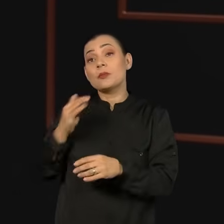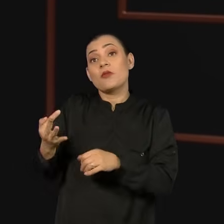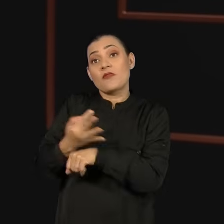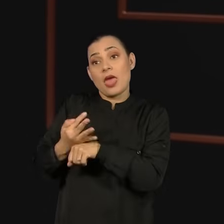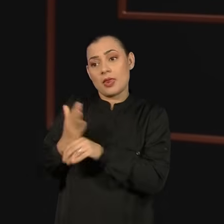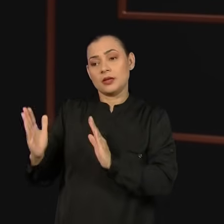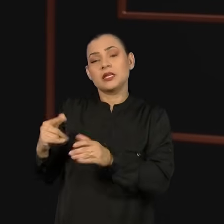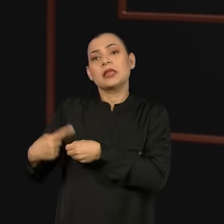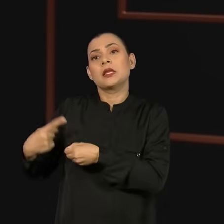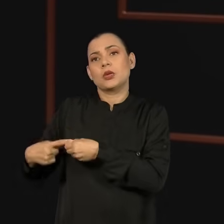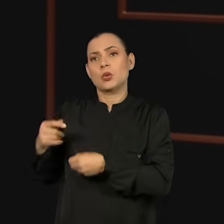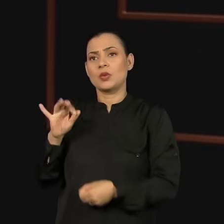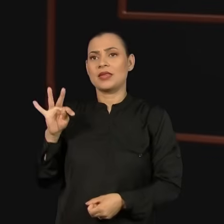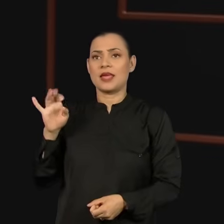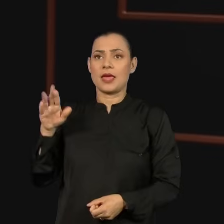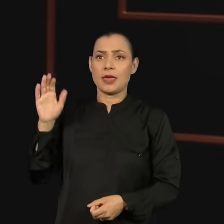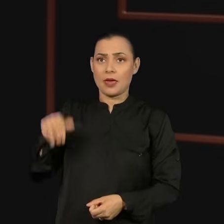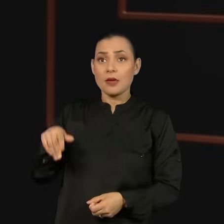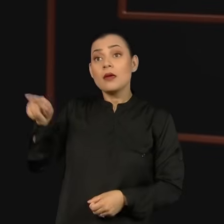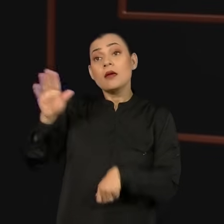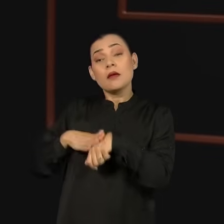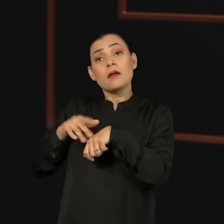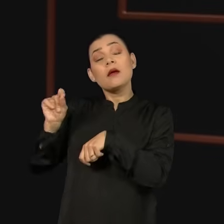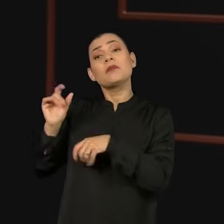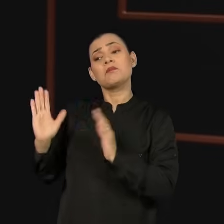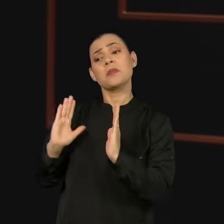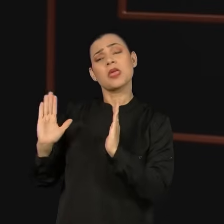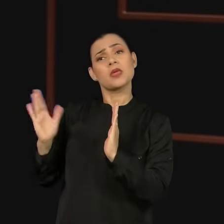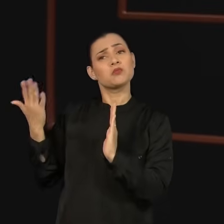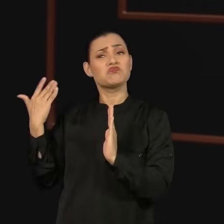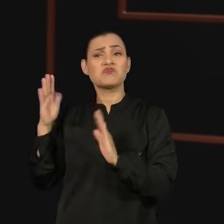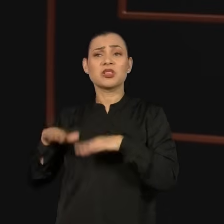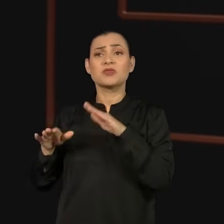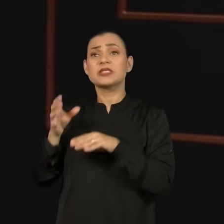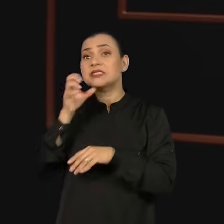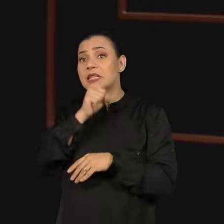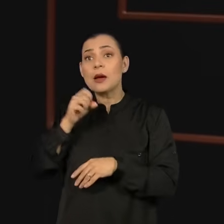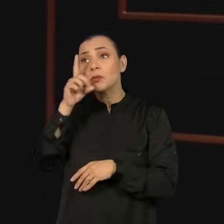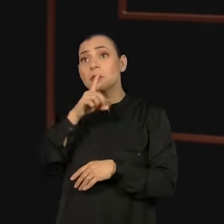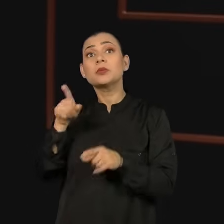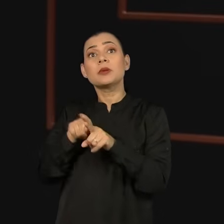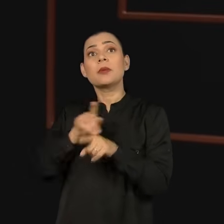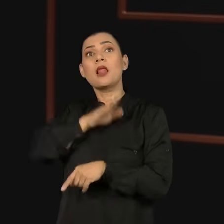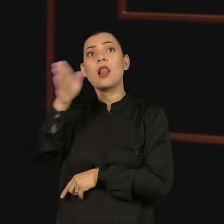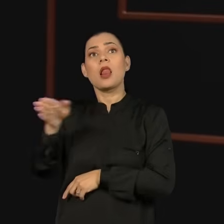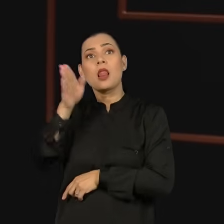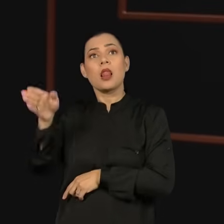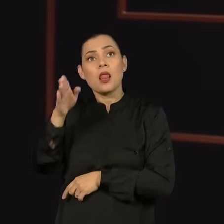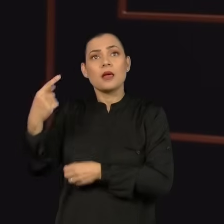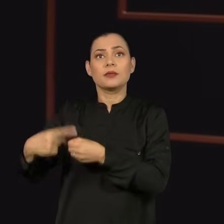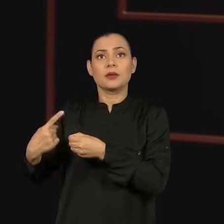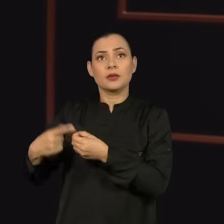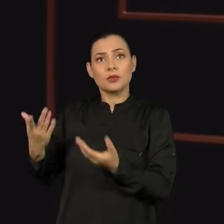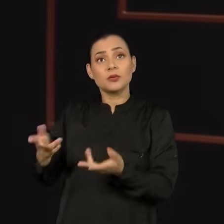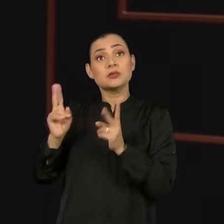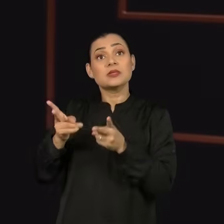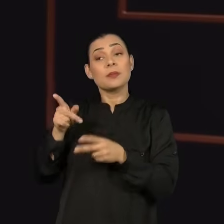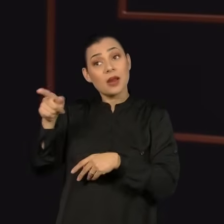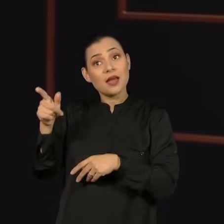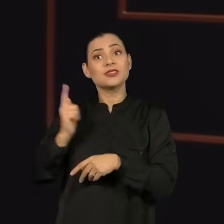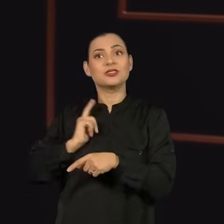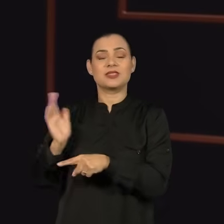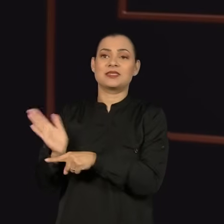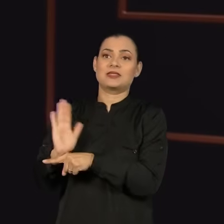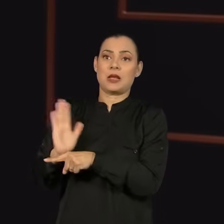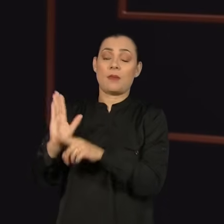Itanhaém. E, na verdade, às vezes, teve épocas que a gente ia todo fim de semana para casa. E em Itanhaém tinha um cinema que